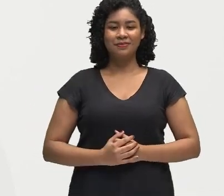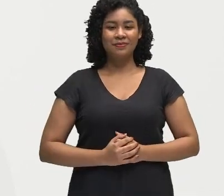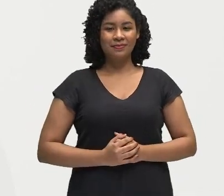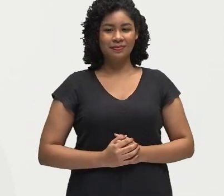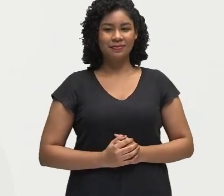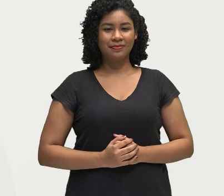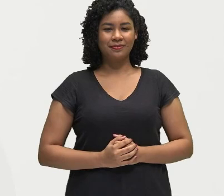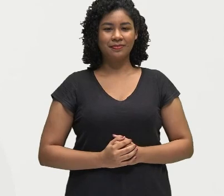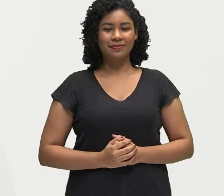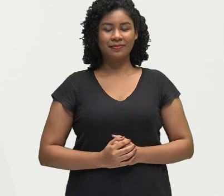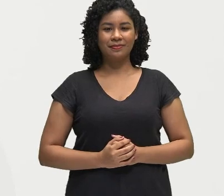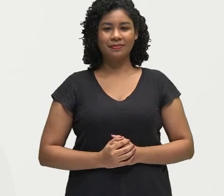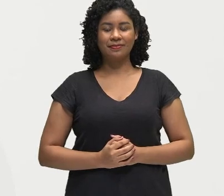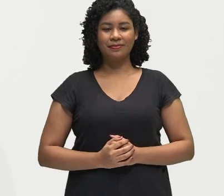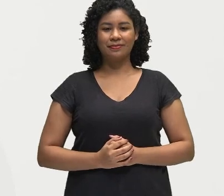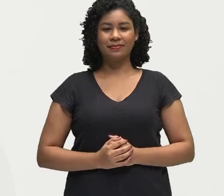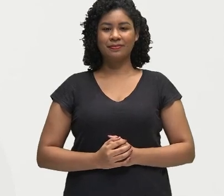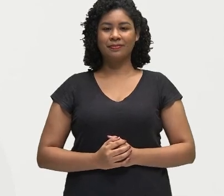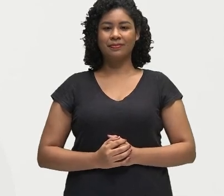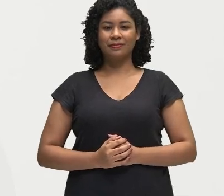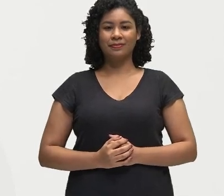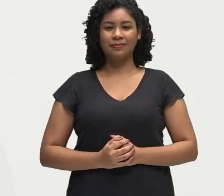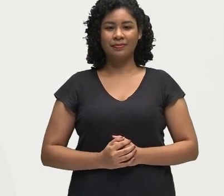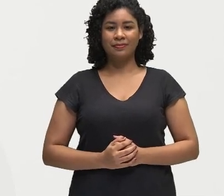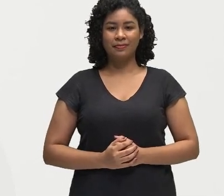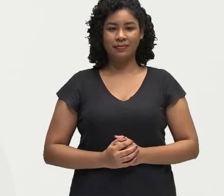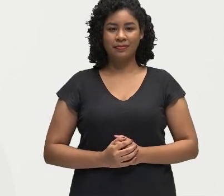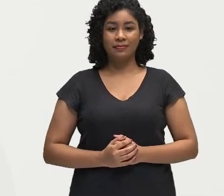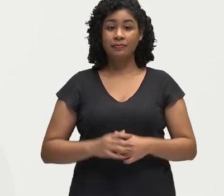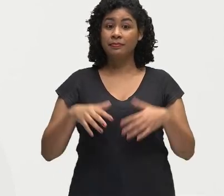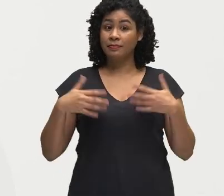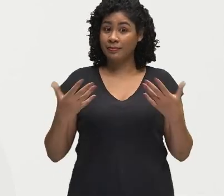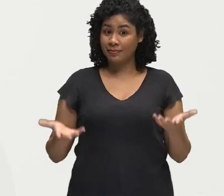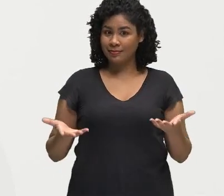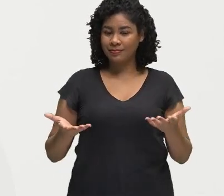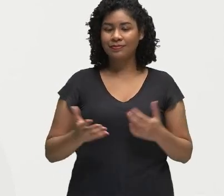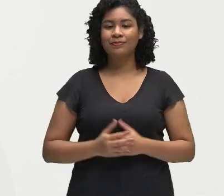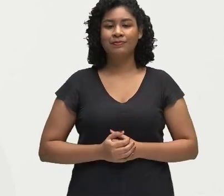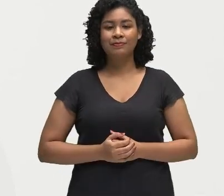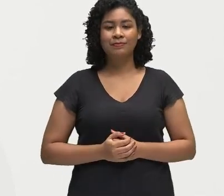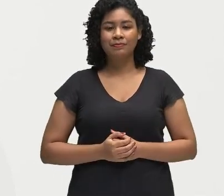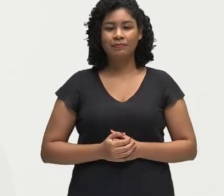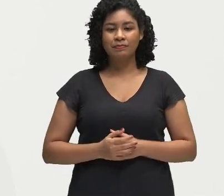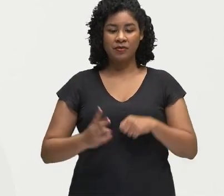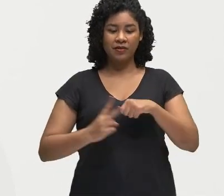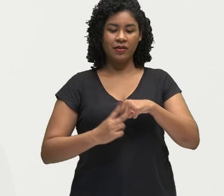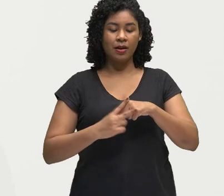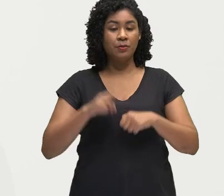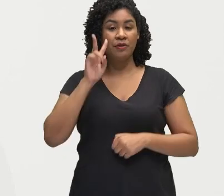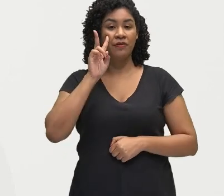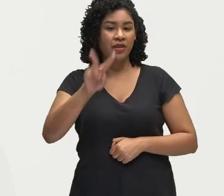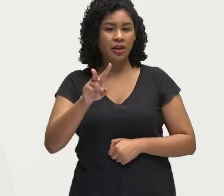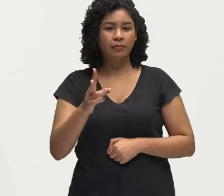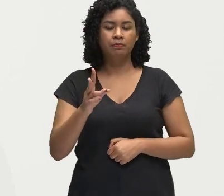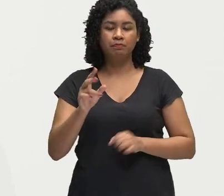saw, saw. Então, verbo ver no passado,